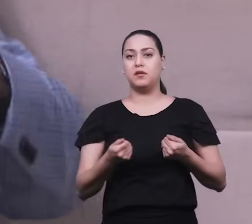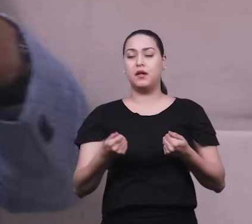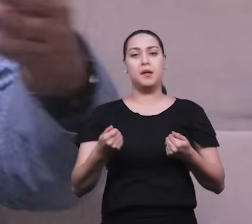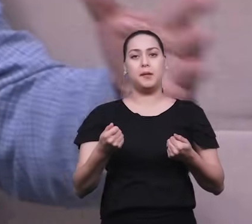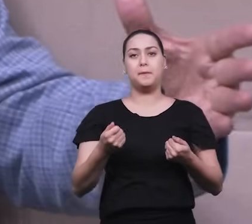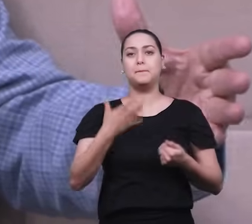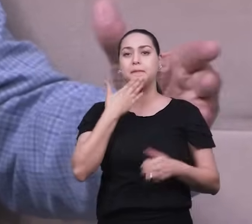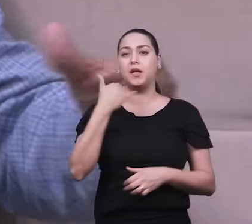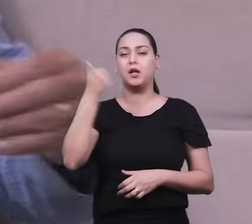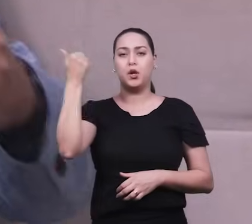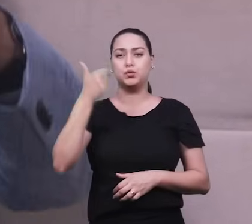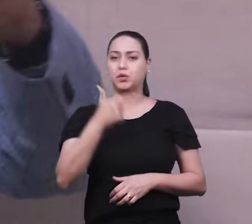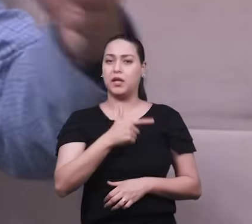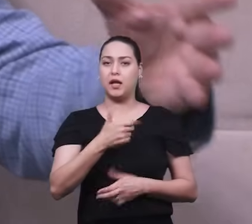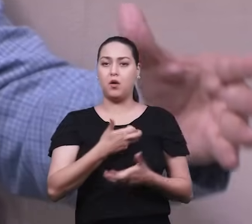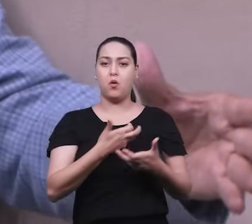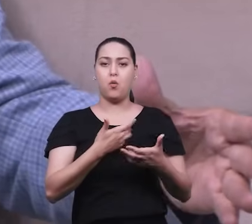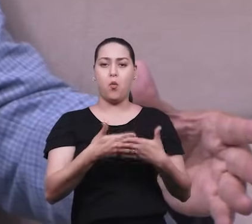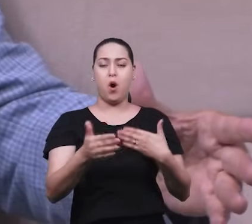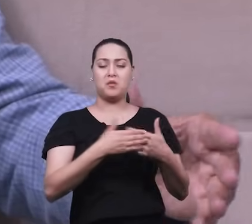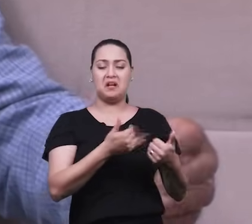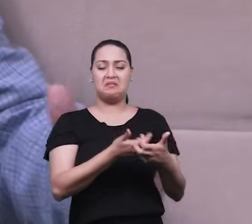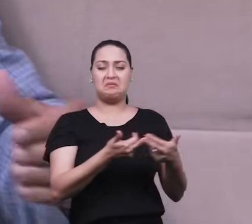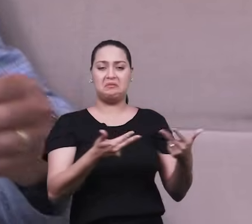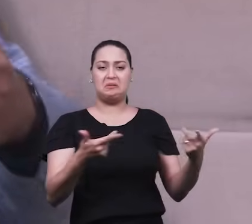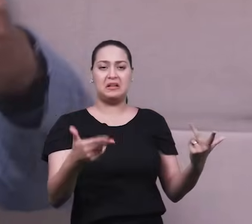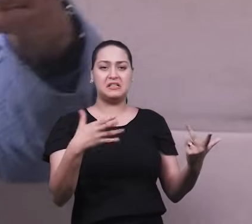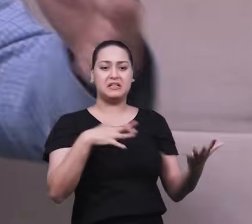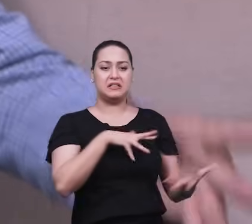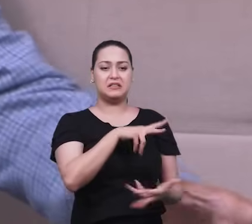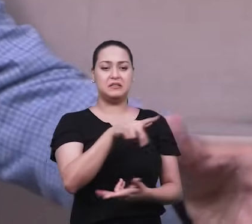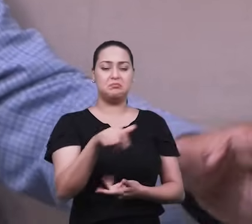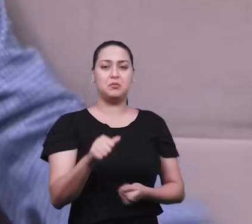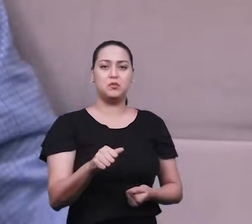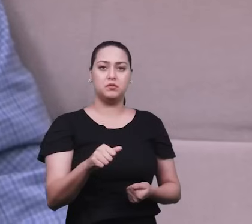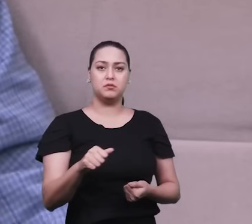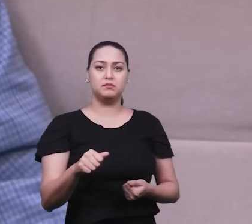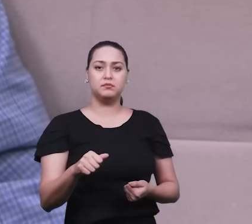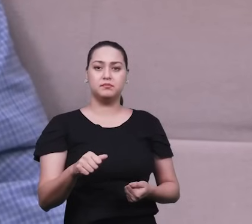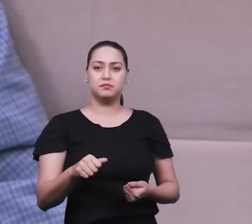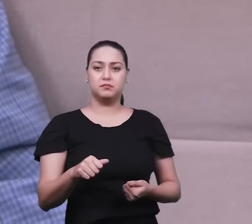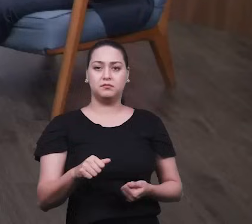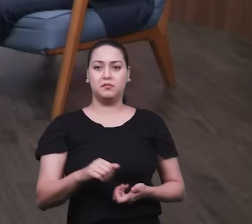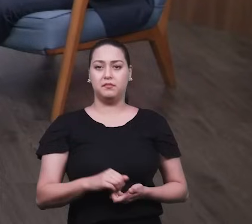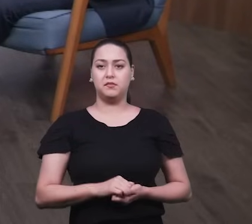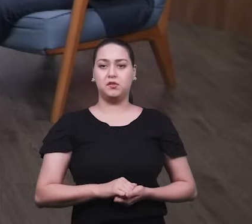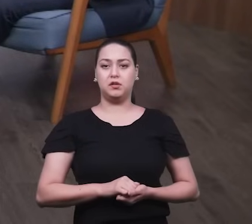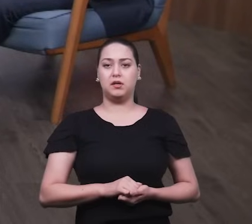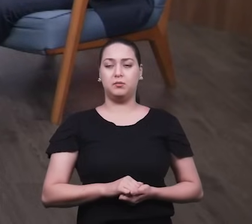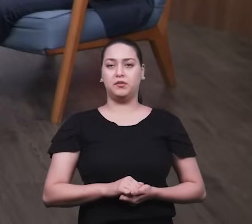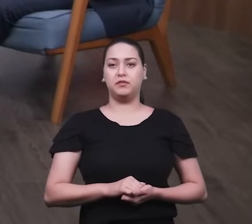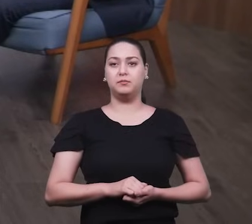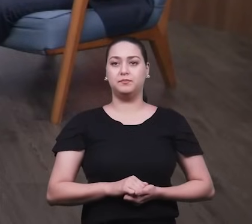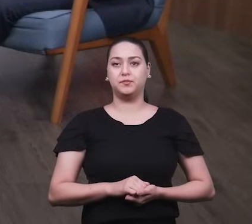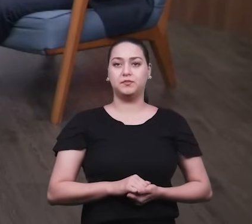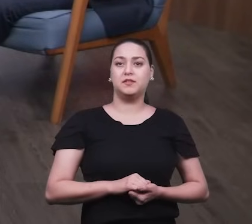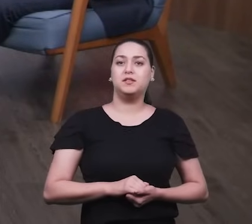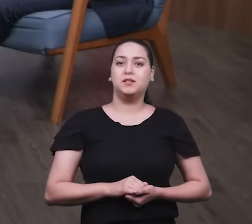melhor do que qualquer vinho desta vida, qualquer prazer desta vida. Vale a